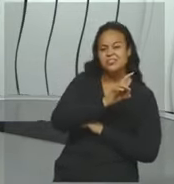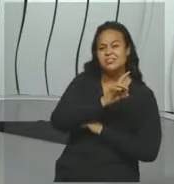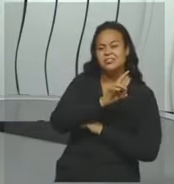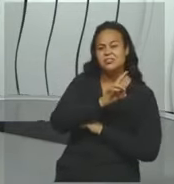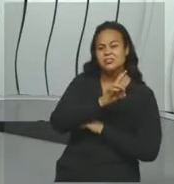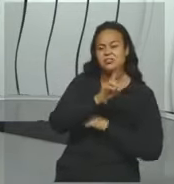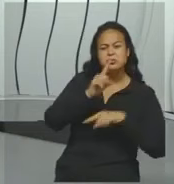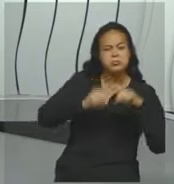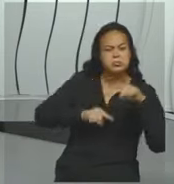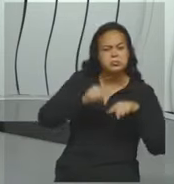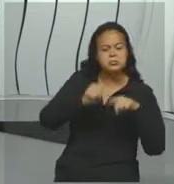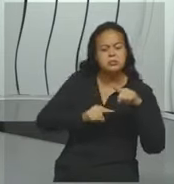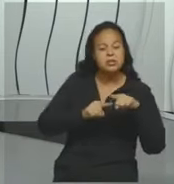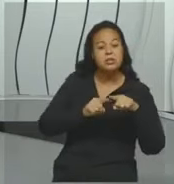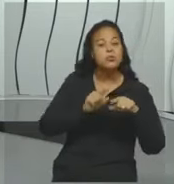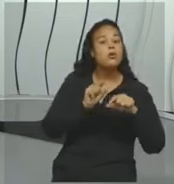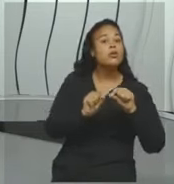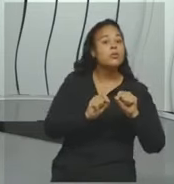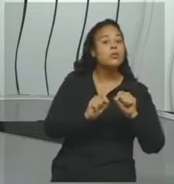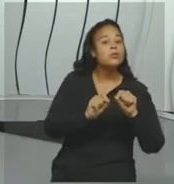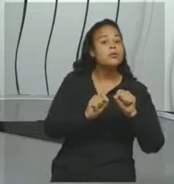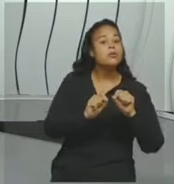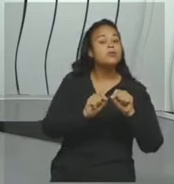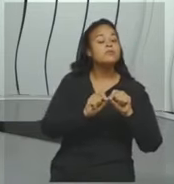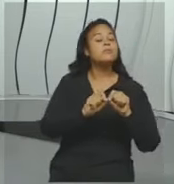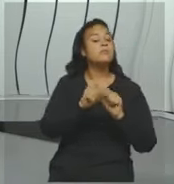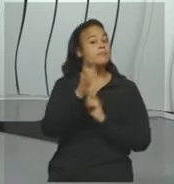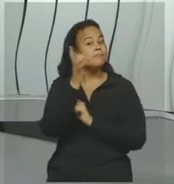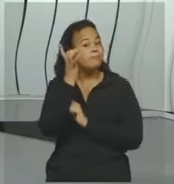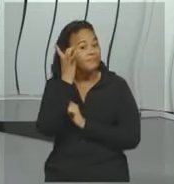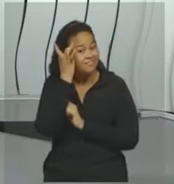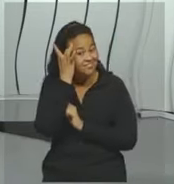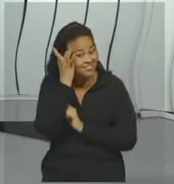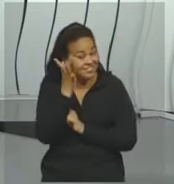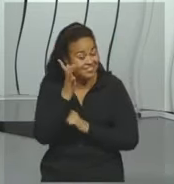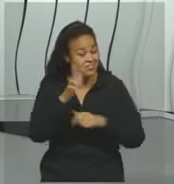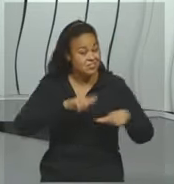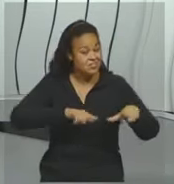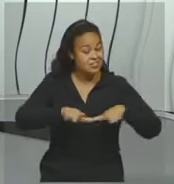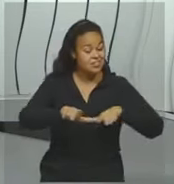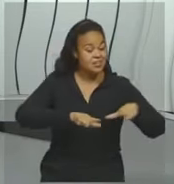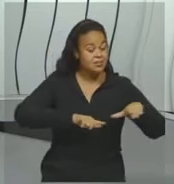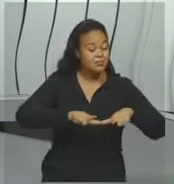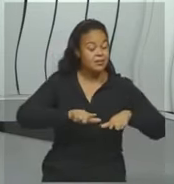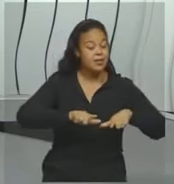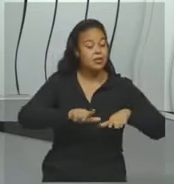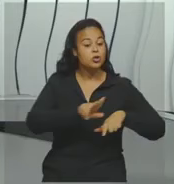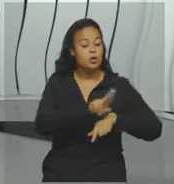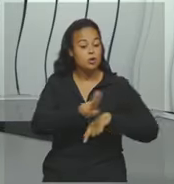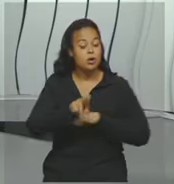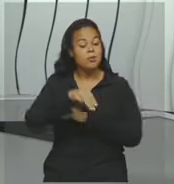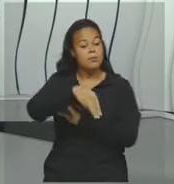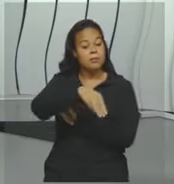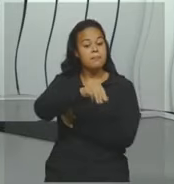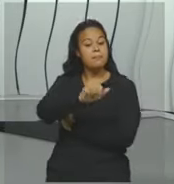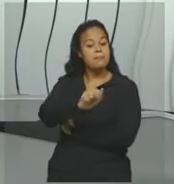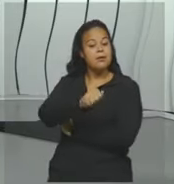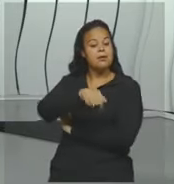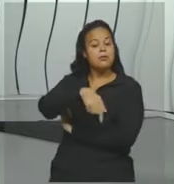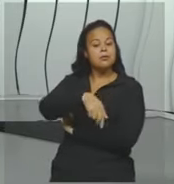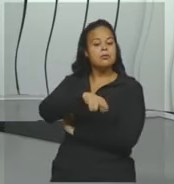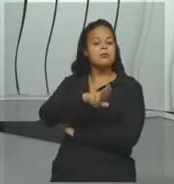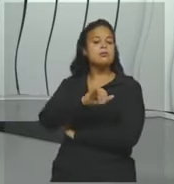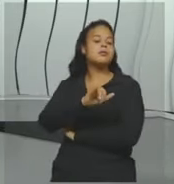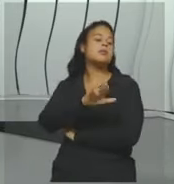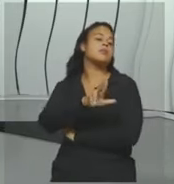nossas tarefas, né, que facilite o nosso trabalho, nós estamos falando de uma maneira geral de máquinas. E na aula anterior nós também